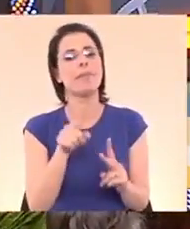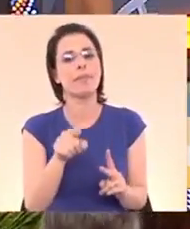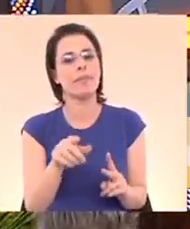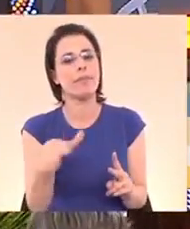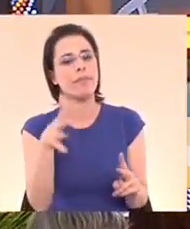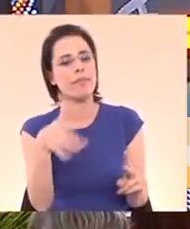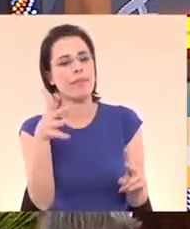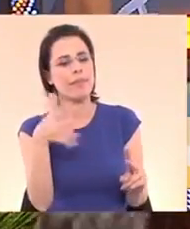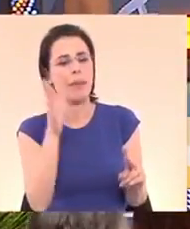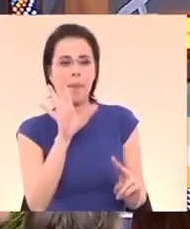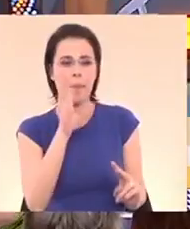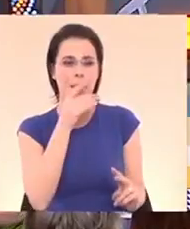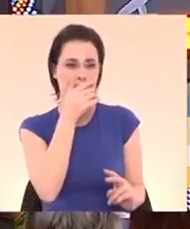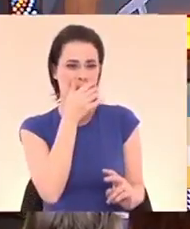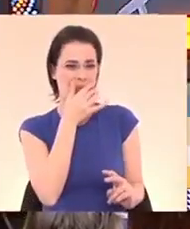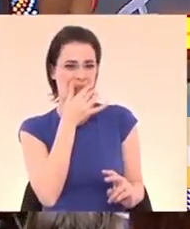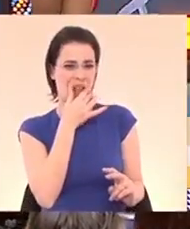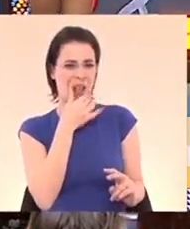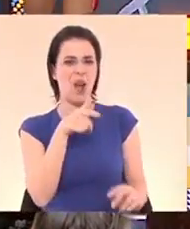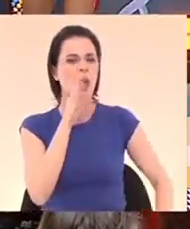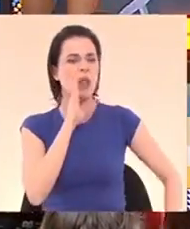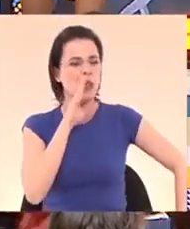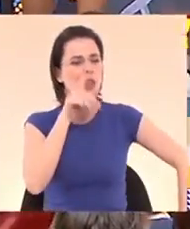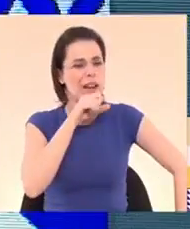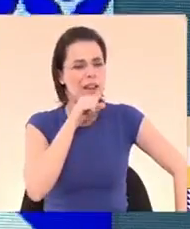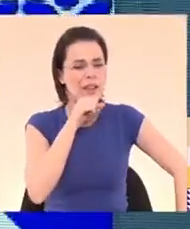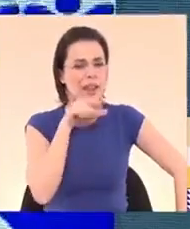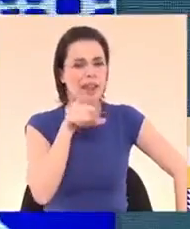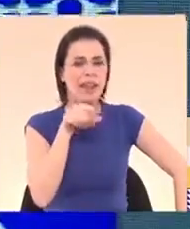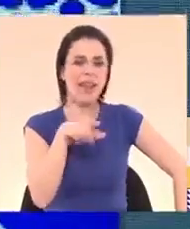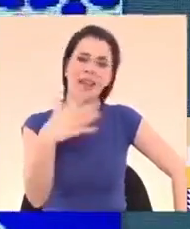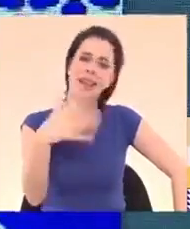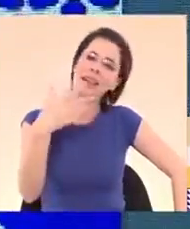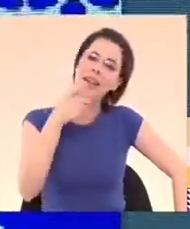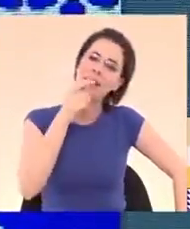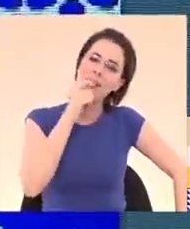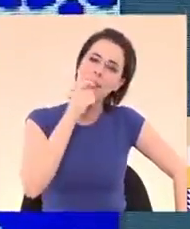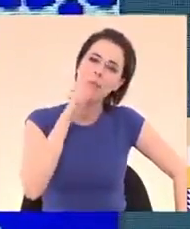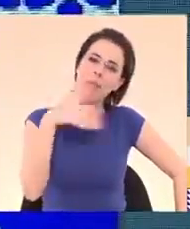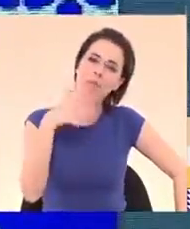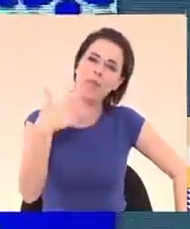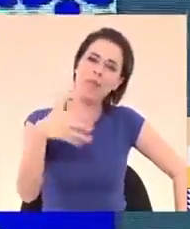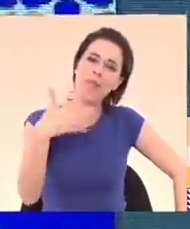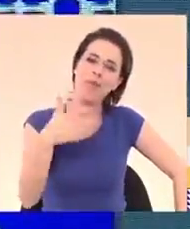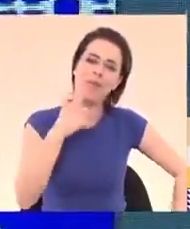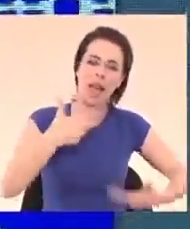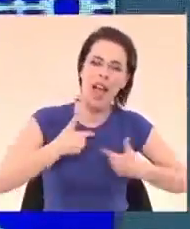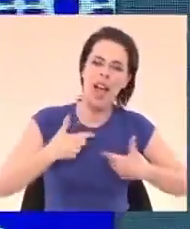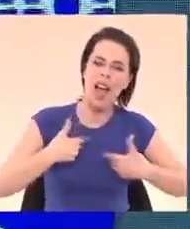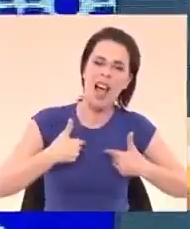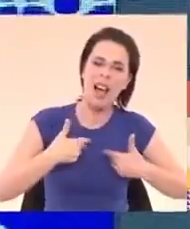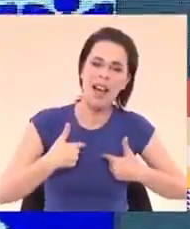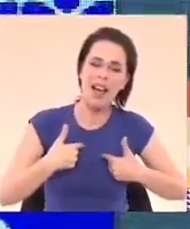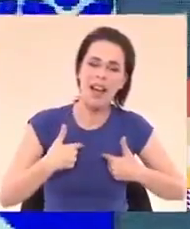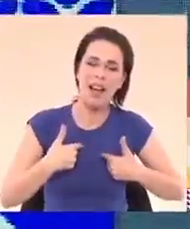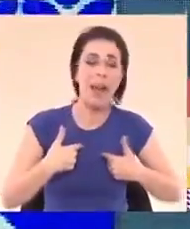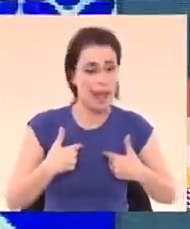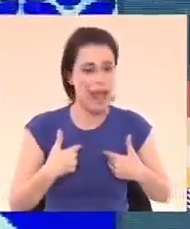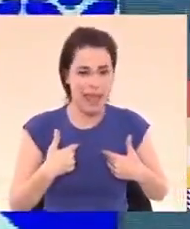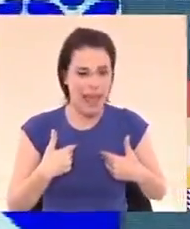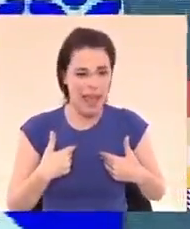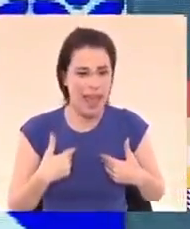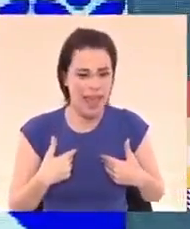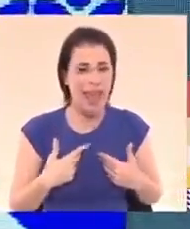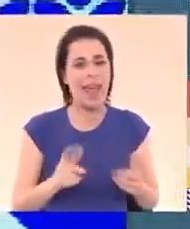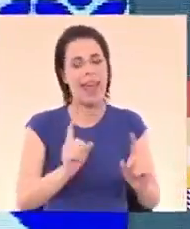é... Espera lá. Já a vi em algum lado, você não é aquela do... Ai, ajude-me. Ai, do... É, não